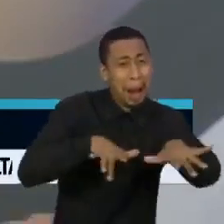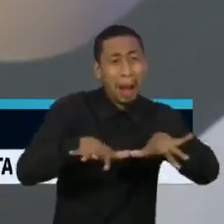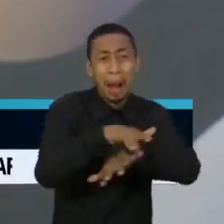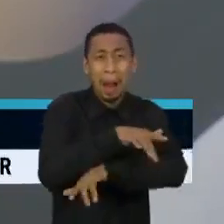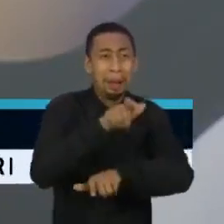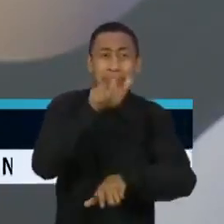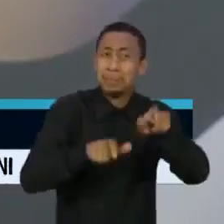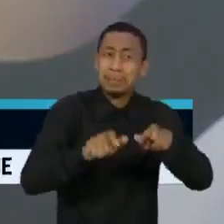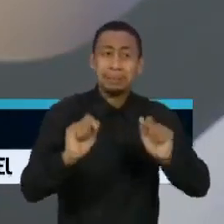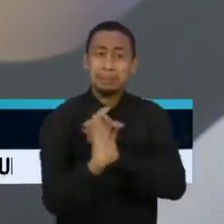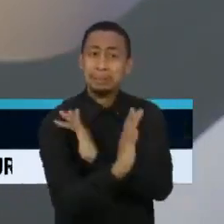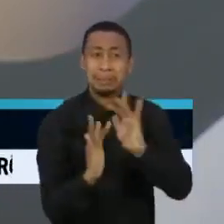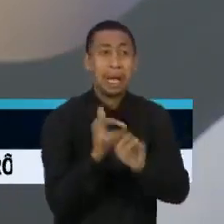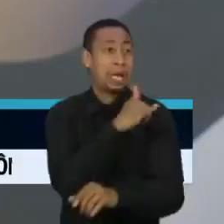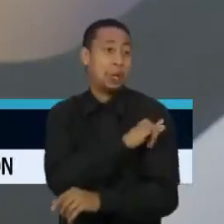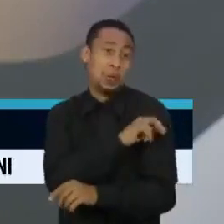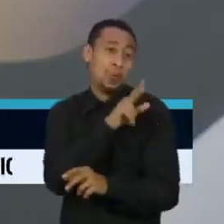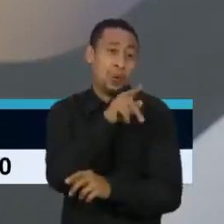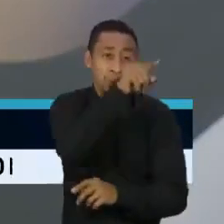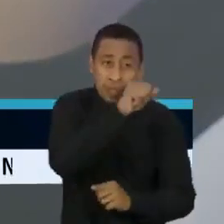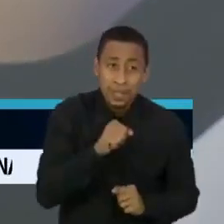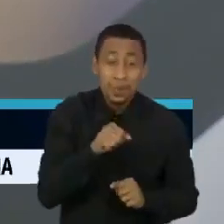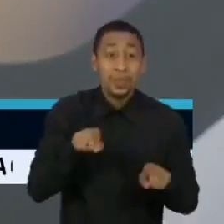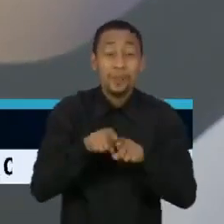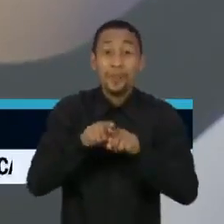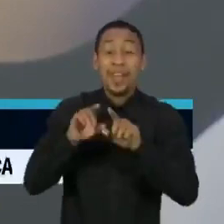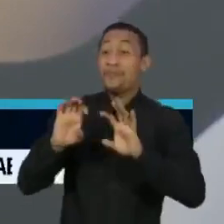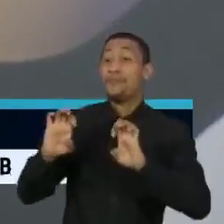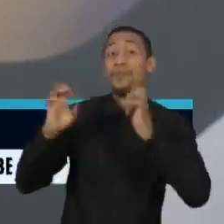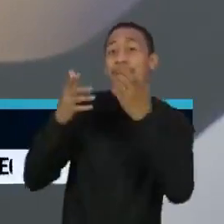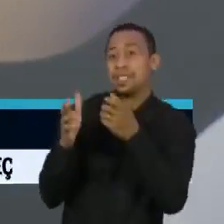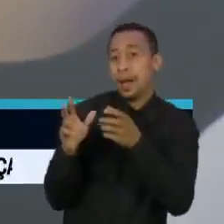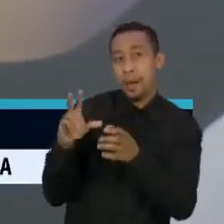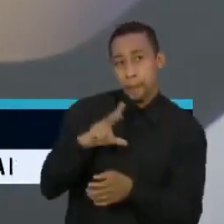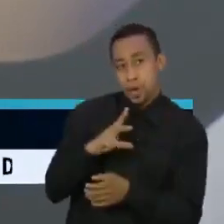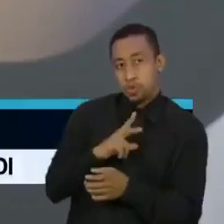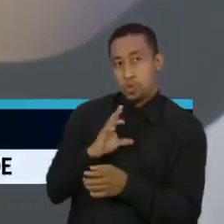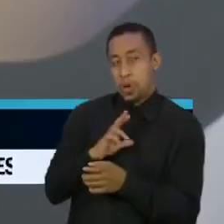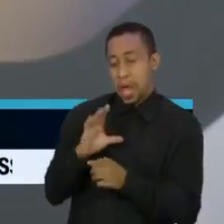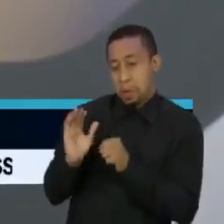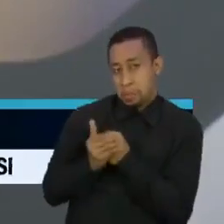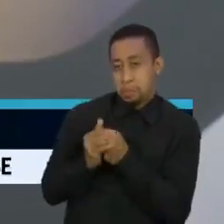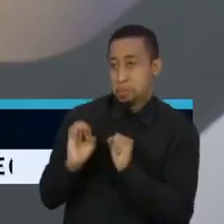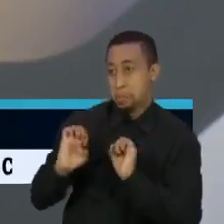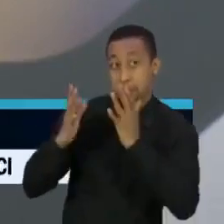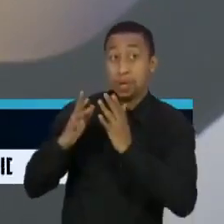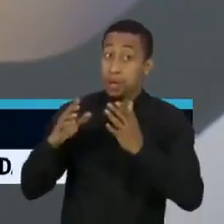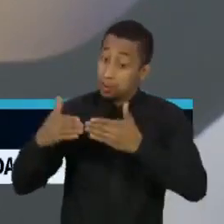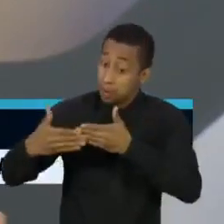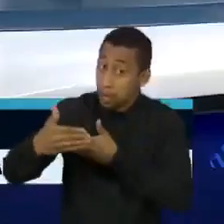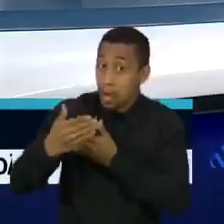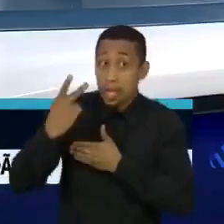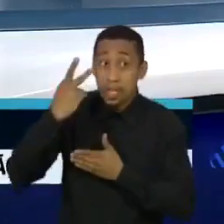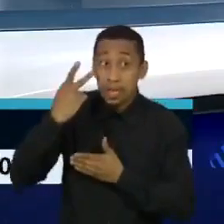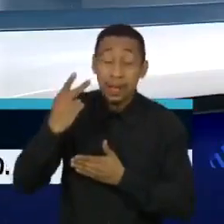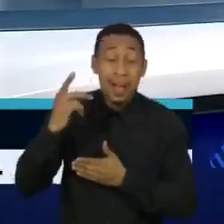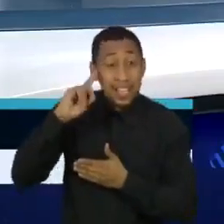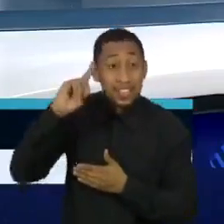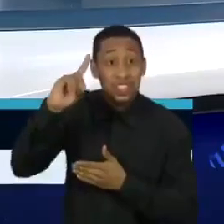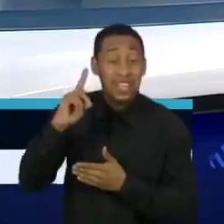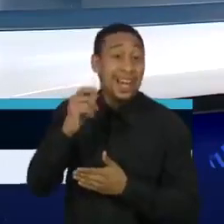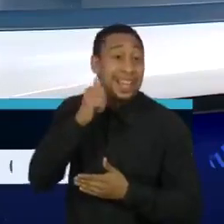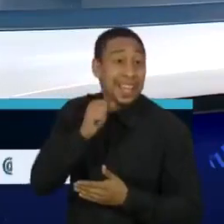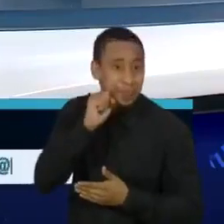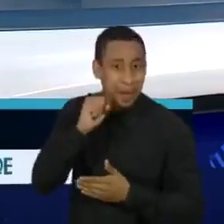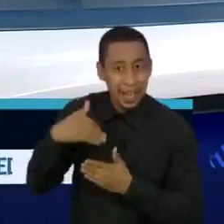de Janeiro como as festas privadas no Dia das Mães as vamos ver daqui alguns dias e vai dar isso é que tem que fazer então